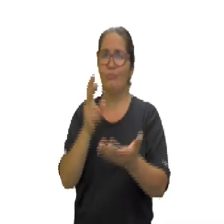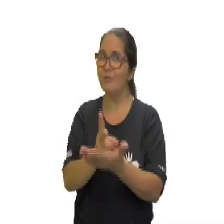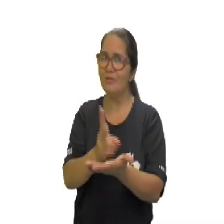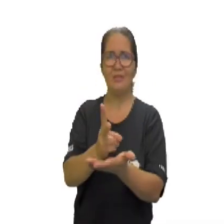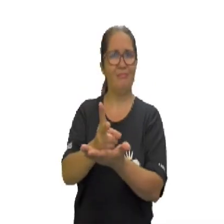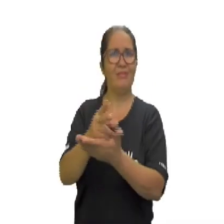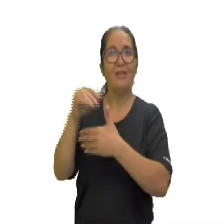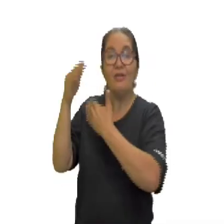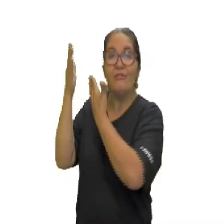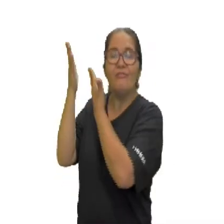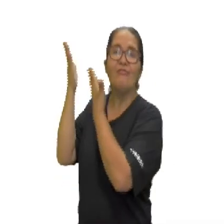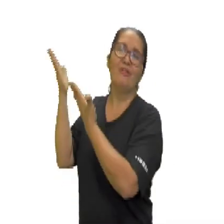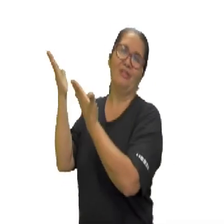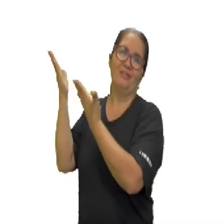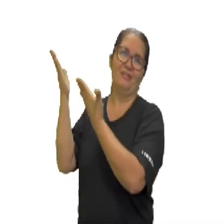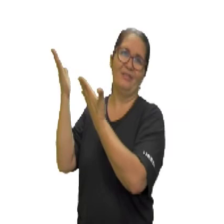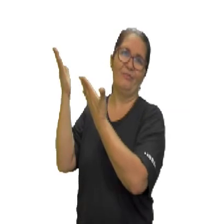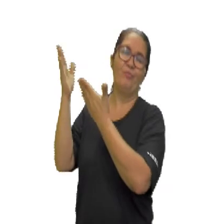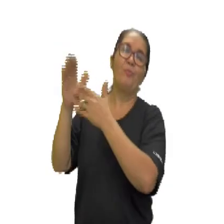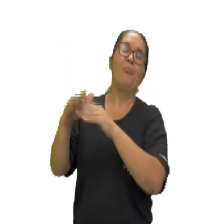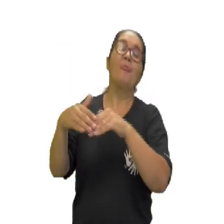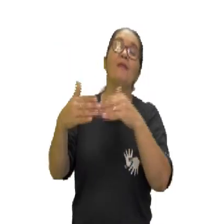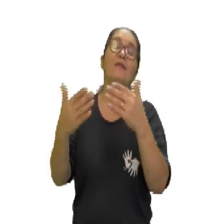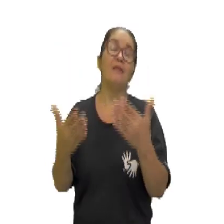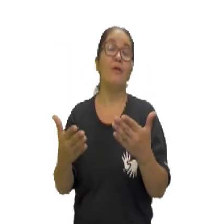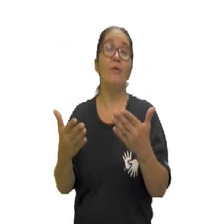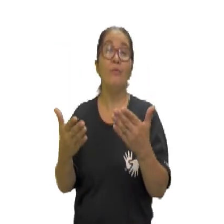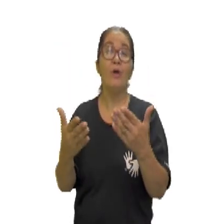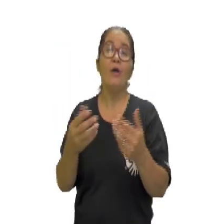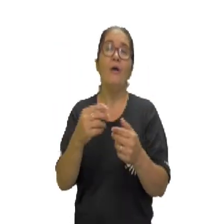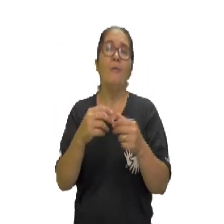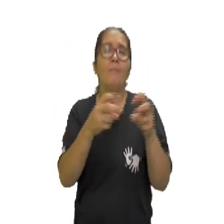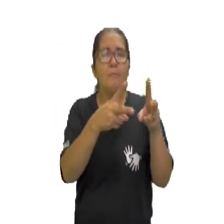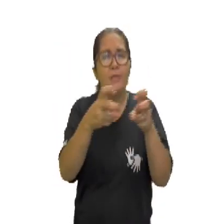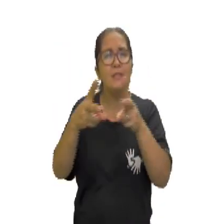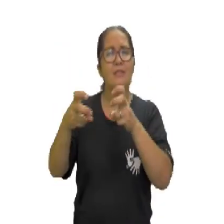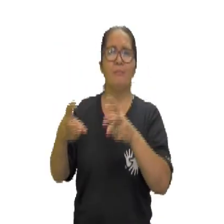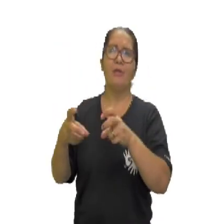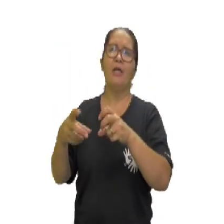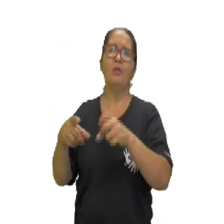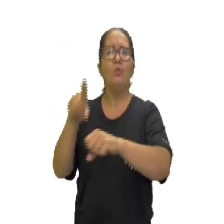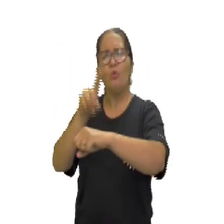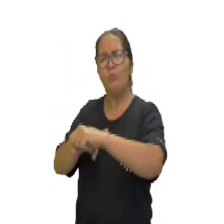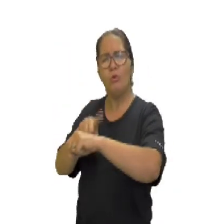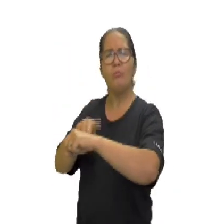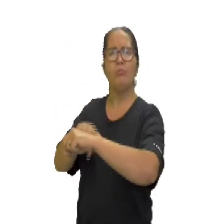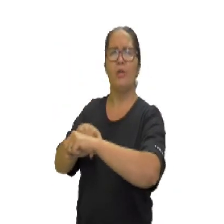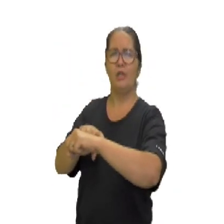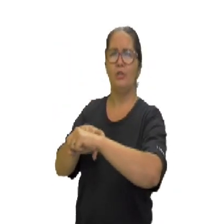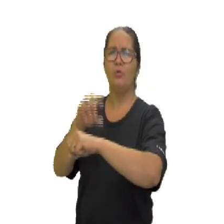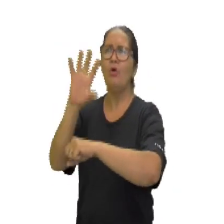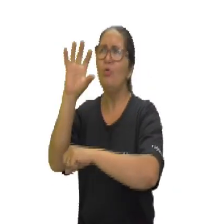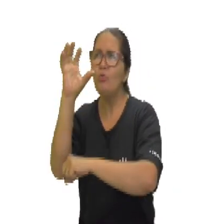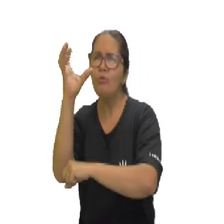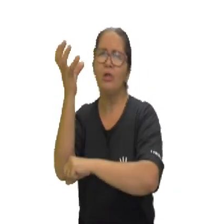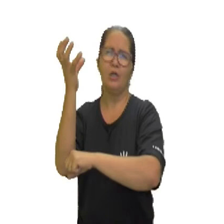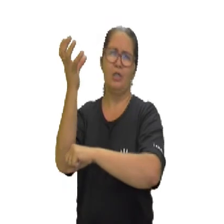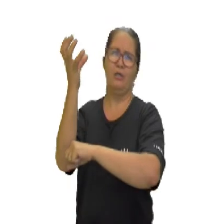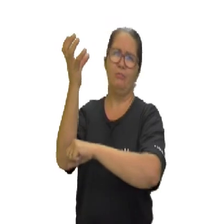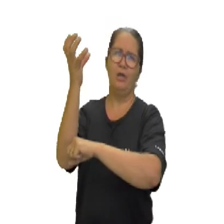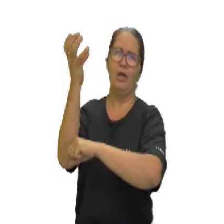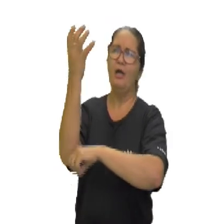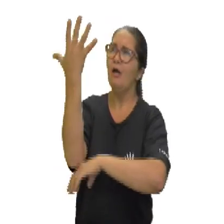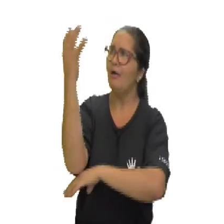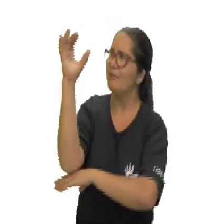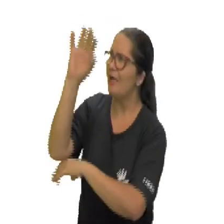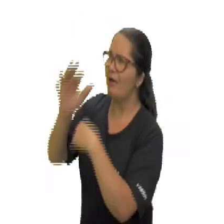rio, a vegetação ela fica inconstante. Horas a gente vai ver alguns arbustos, algumas árvores, horas a gente vai ver,